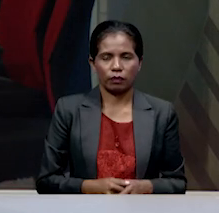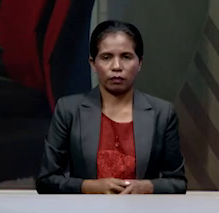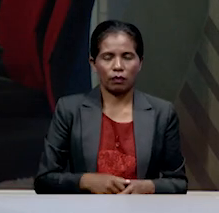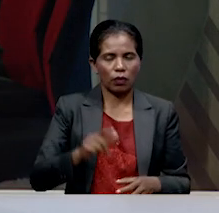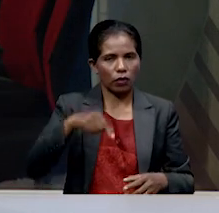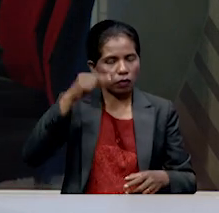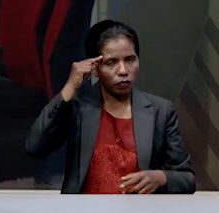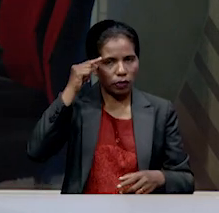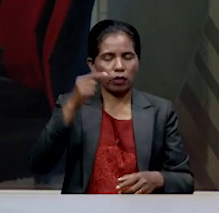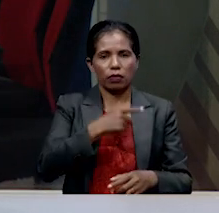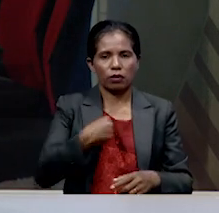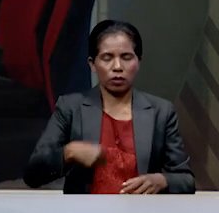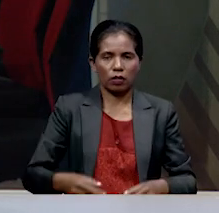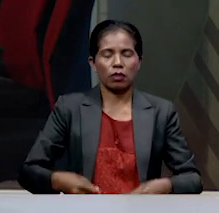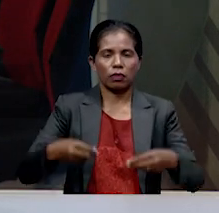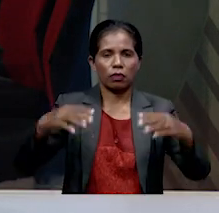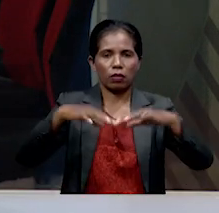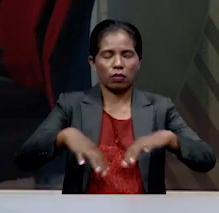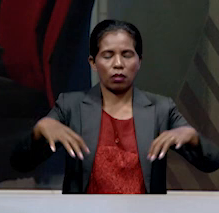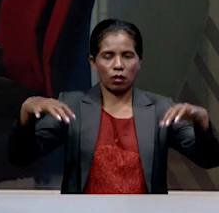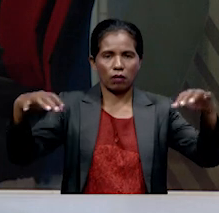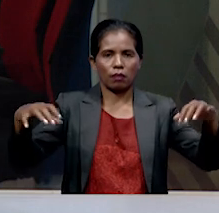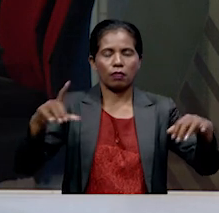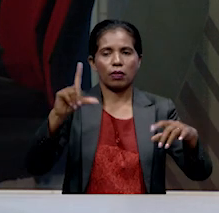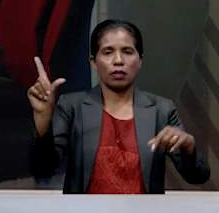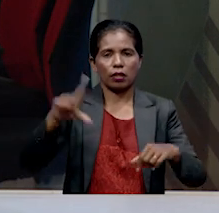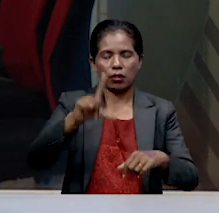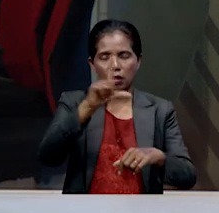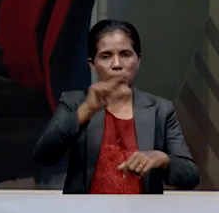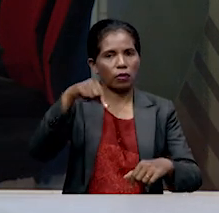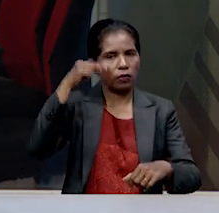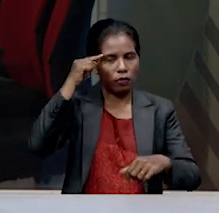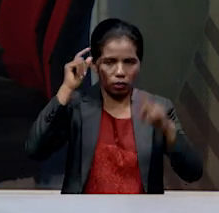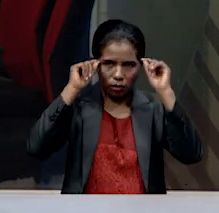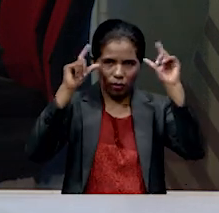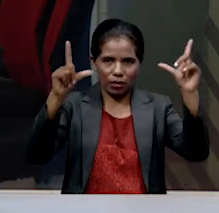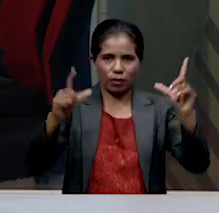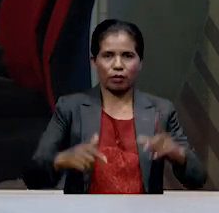Governu Xina intrega kampo futebol lecidere ba Governu Timor-Leste.